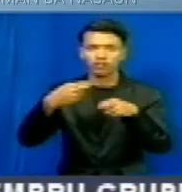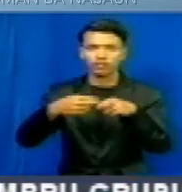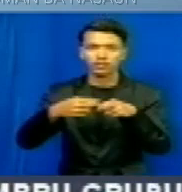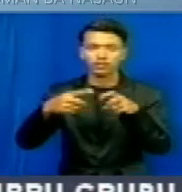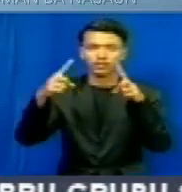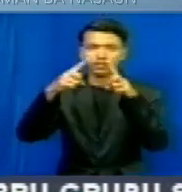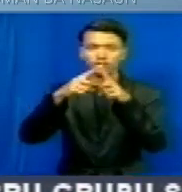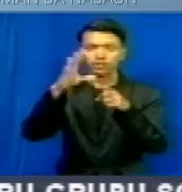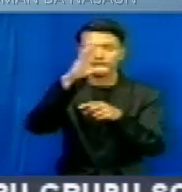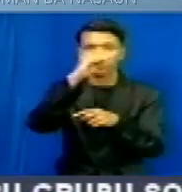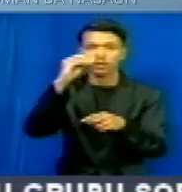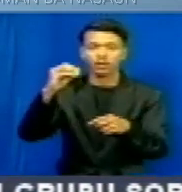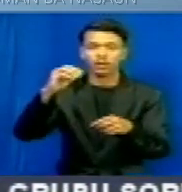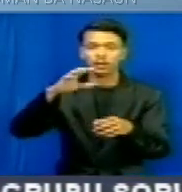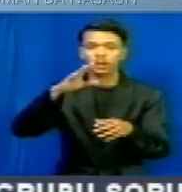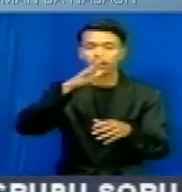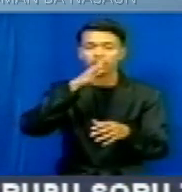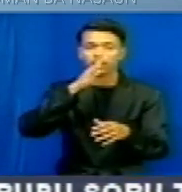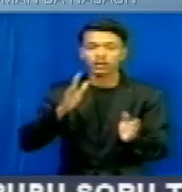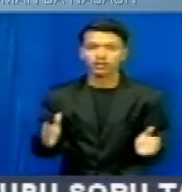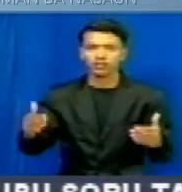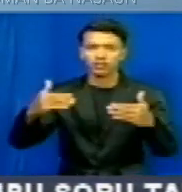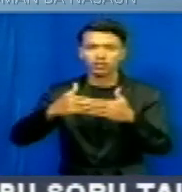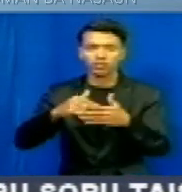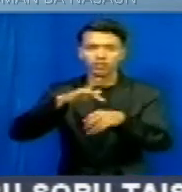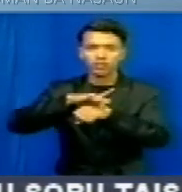perigo no Mosinan e Singrocedo e a município Manvai.